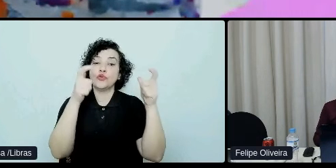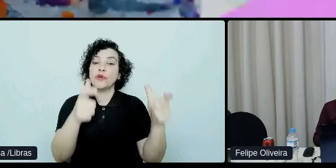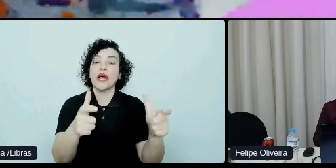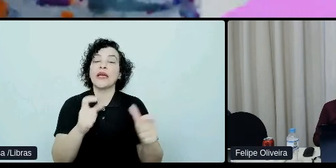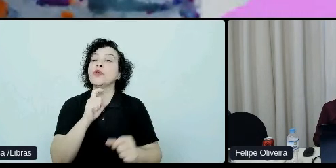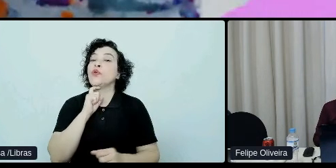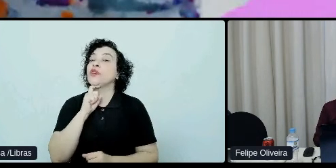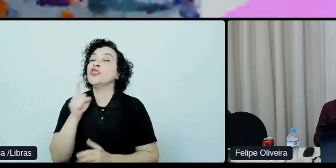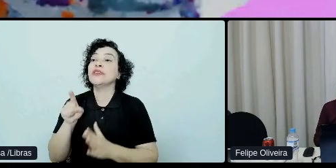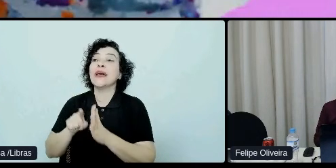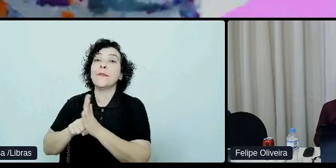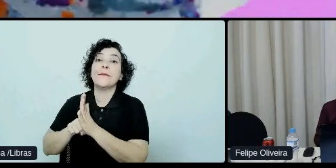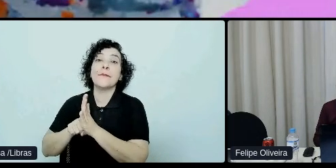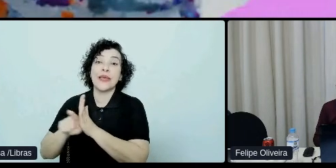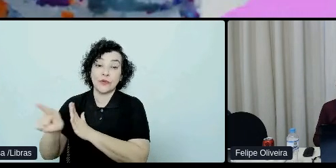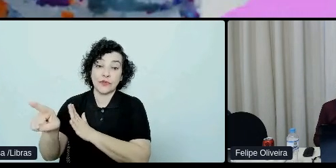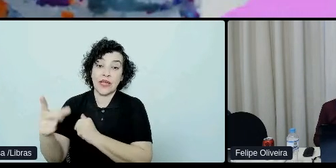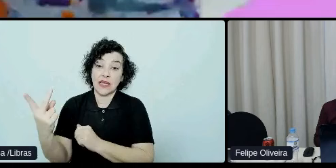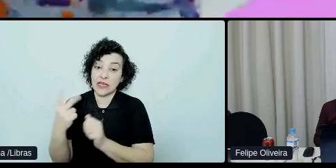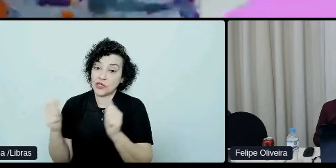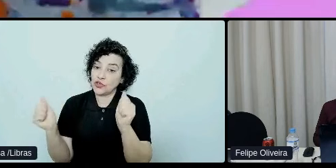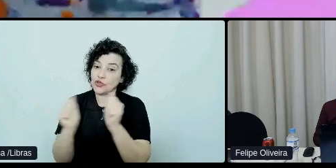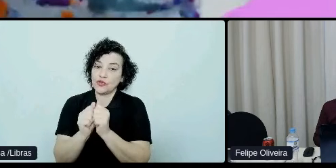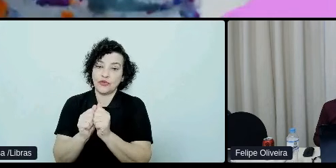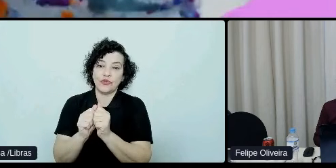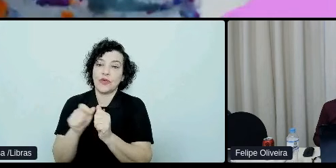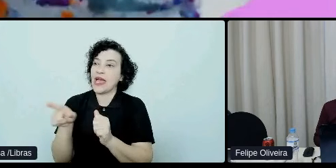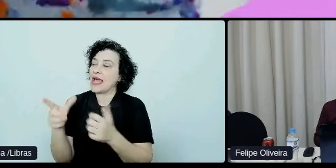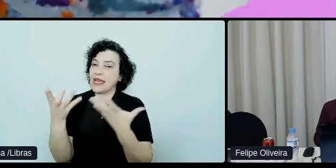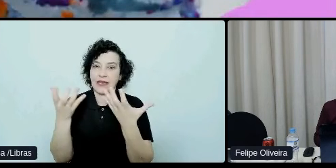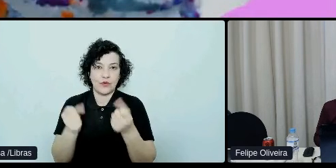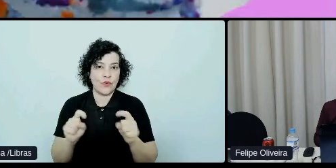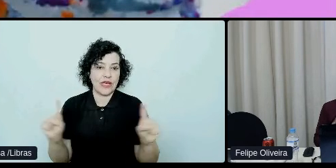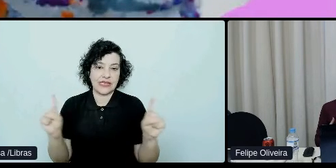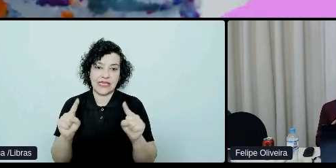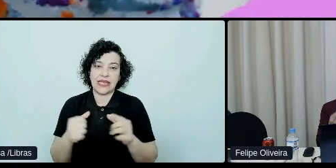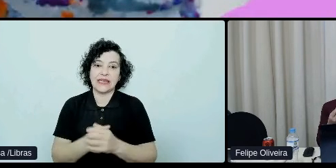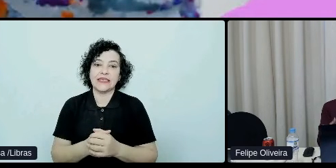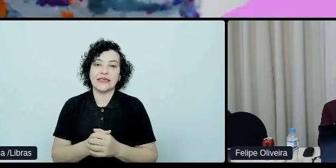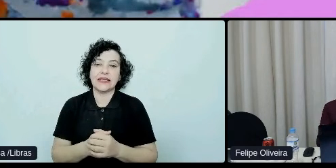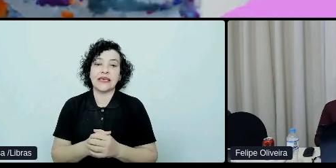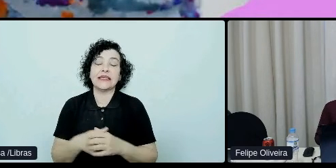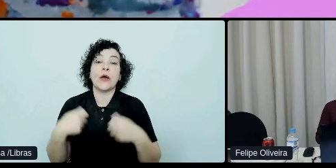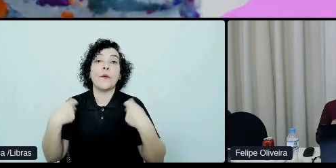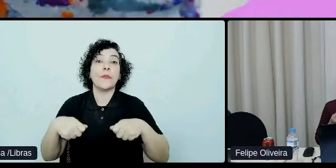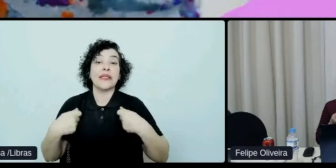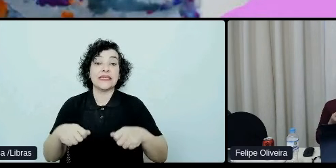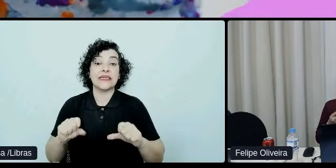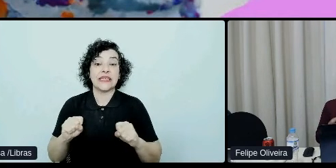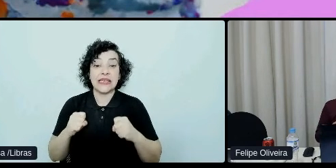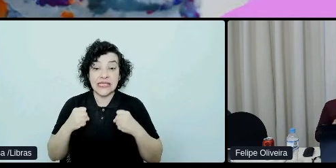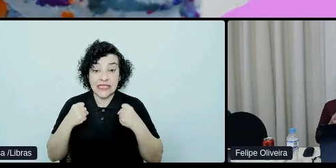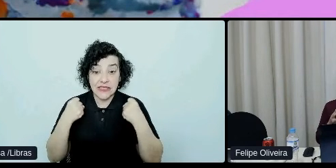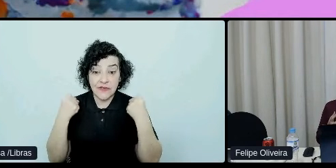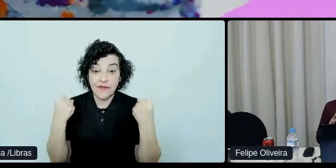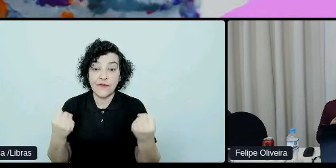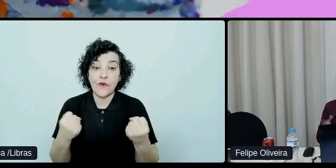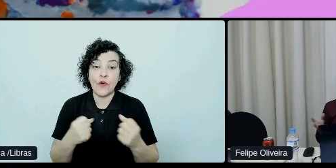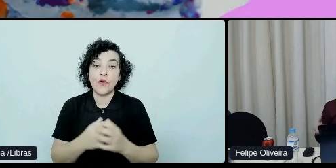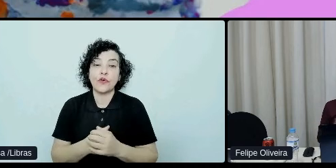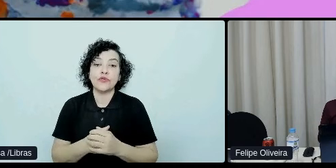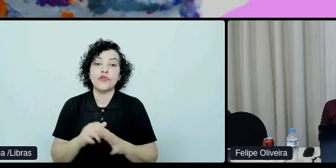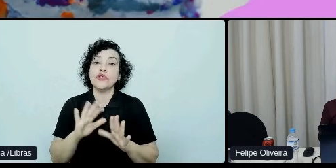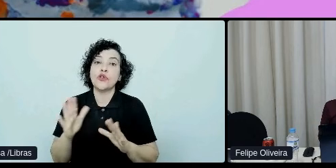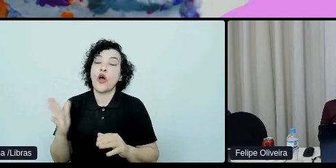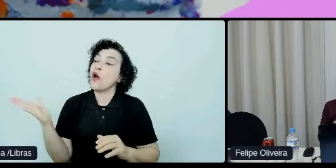perguntar para a Vanessa se é para a gente ir. Se eu perguntar, ela não vai. Porque tem uma questão de iniciativa, né? De não, se eu só perguntar, vamos